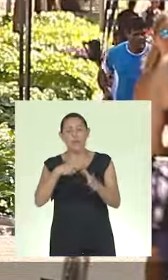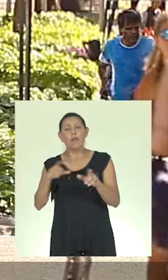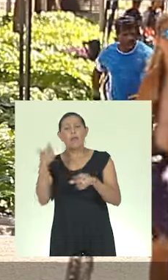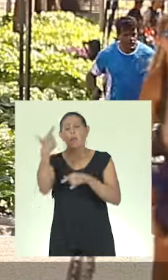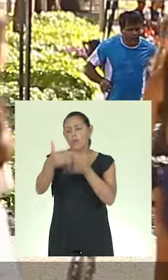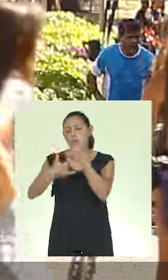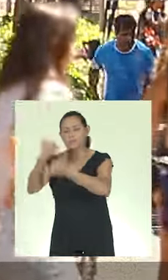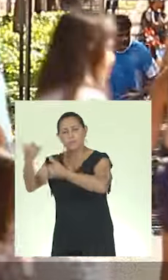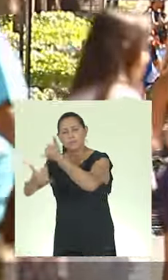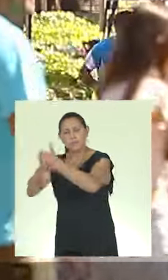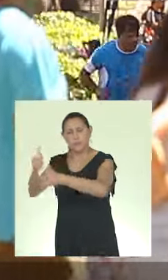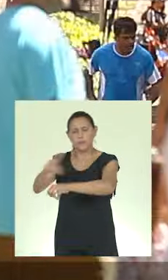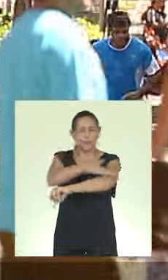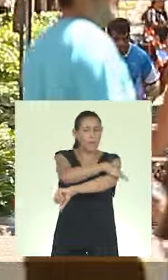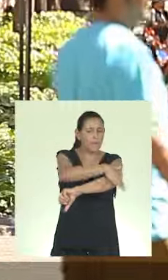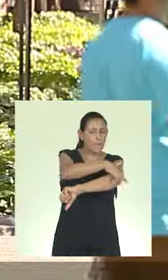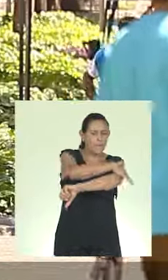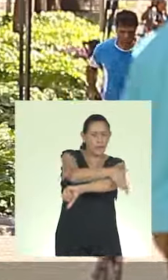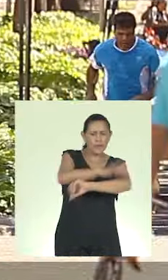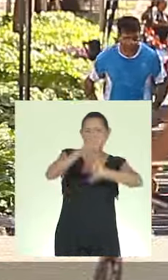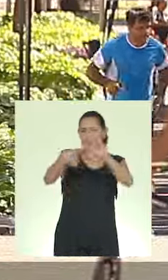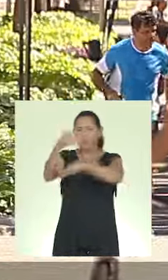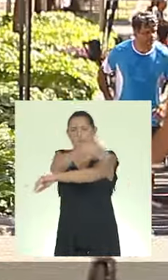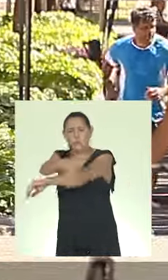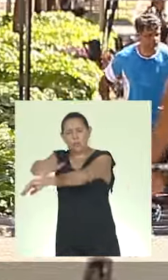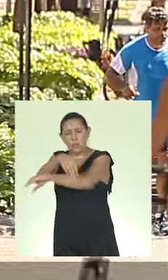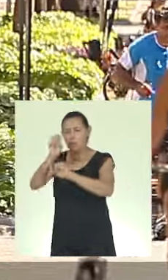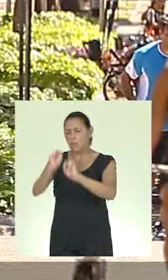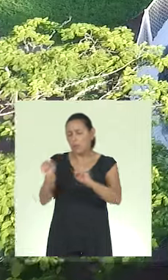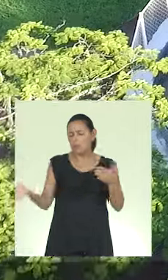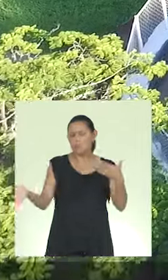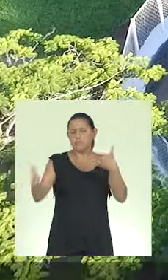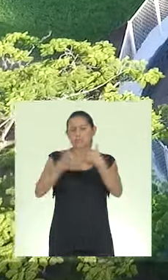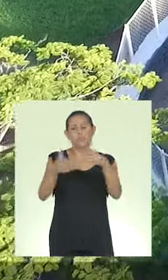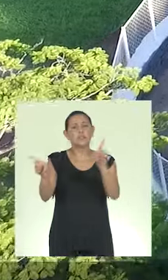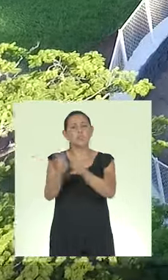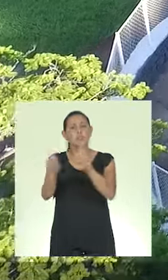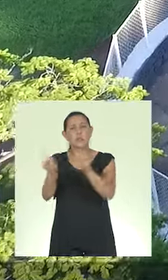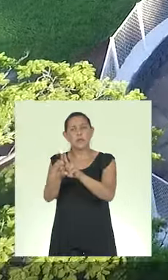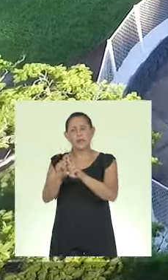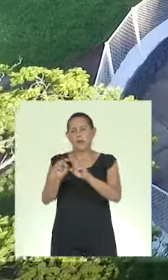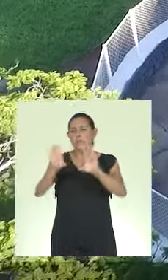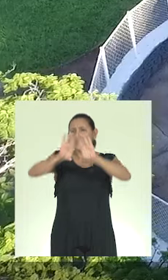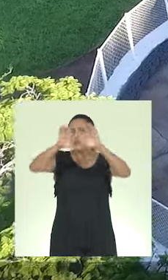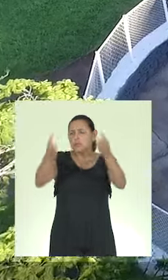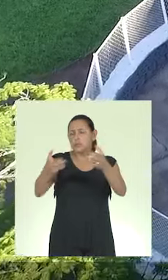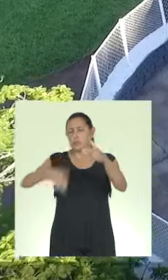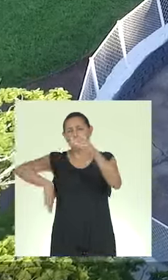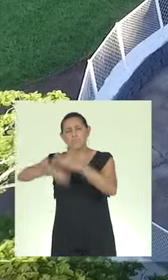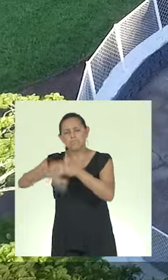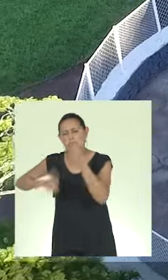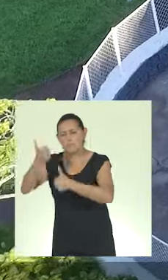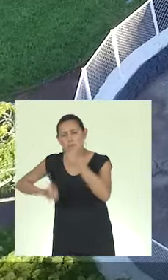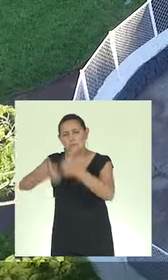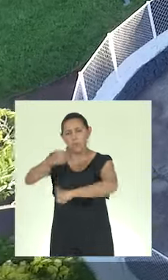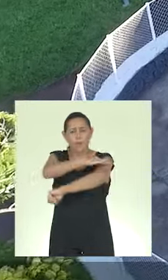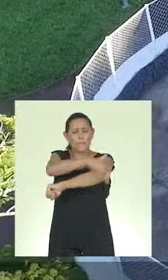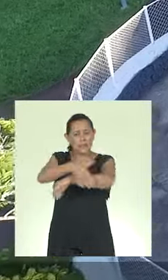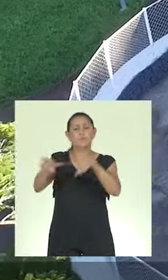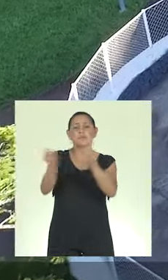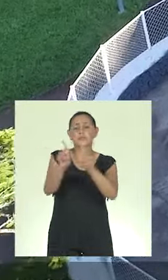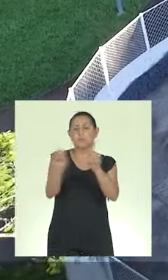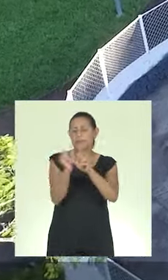parques, nas ruas que podem ser fechadas, nos centros esportivos e nas praças. Os finais de semana vão ser